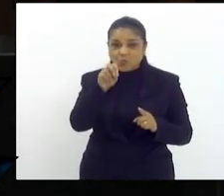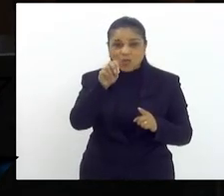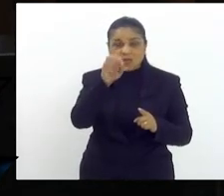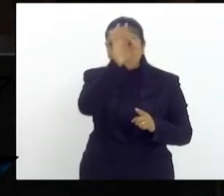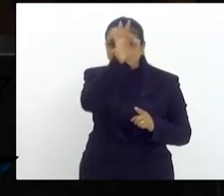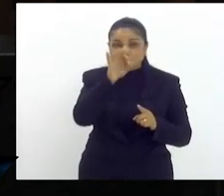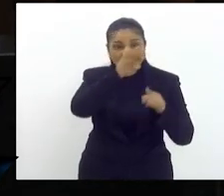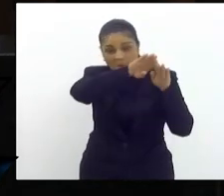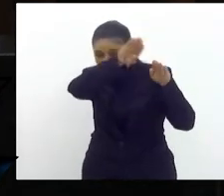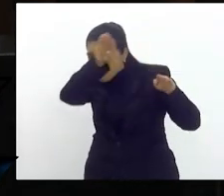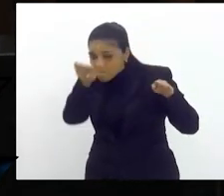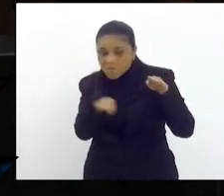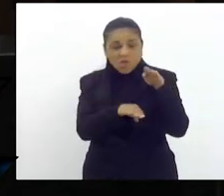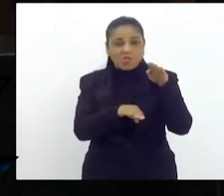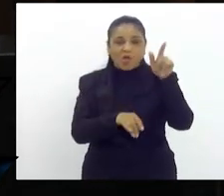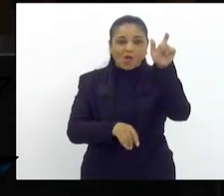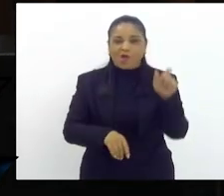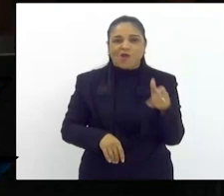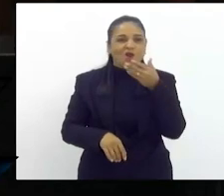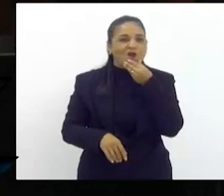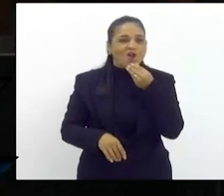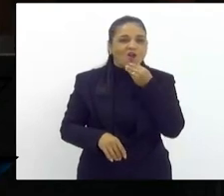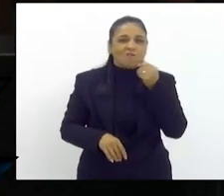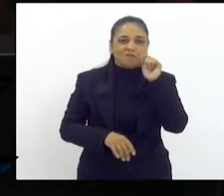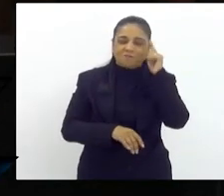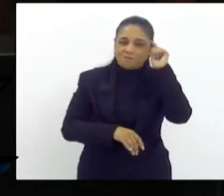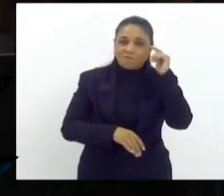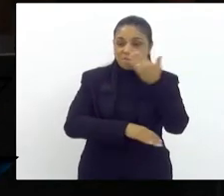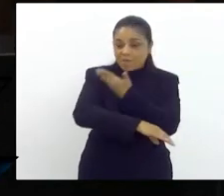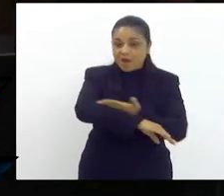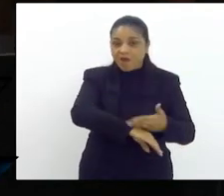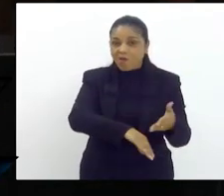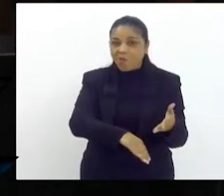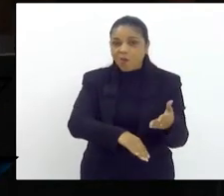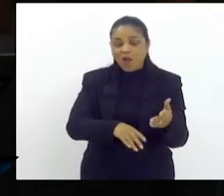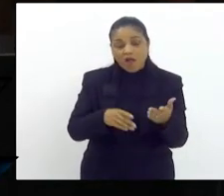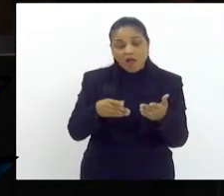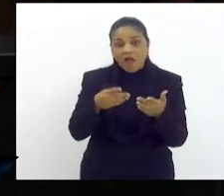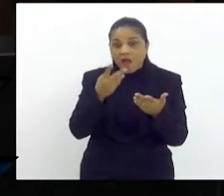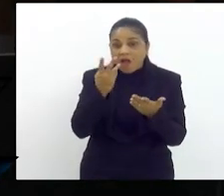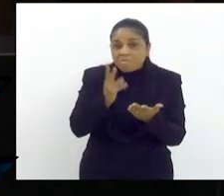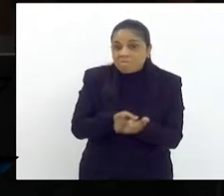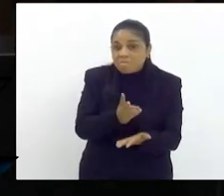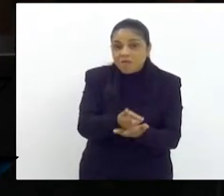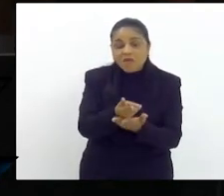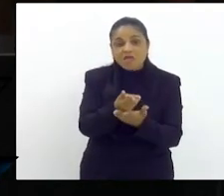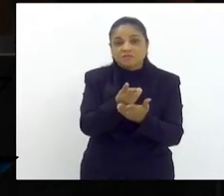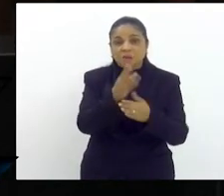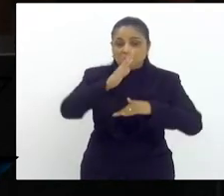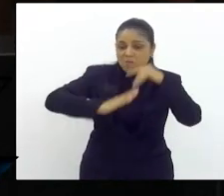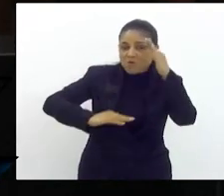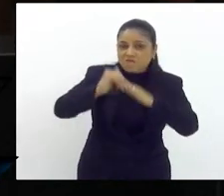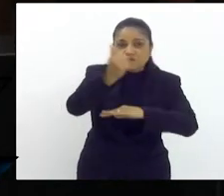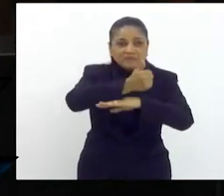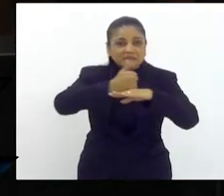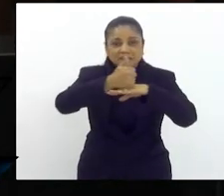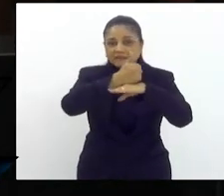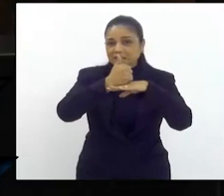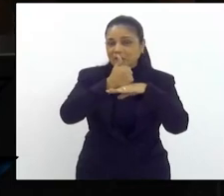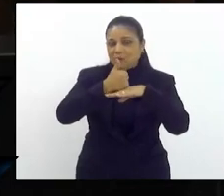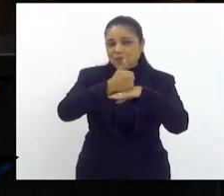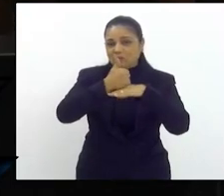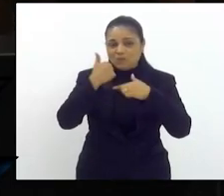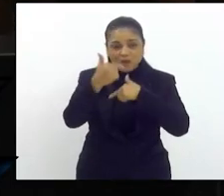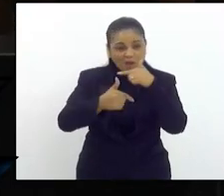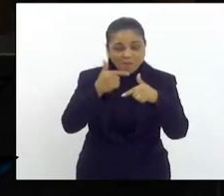menos que um homem branco mesmo que ela realize a mesma função e tem a mesma profissão Então nesse